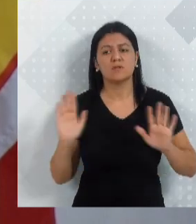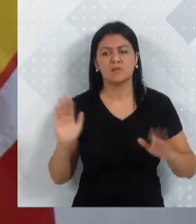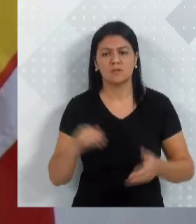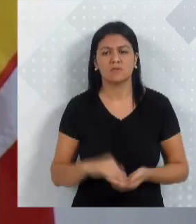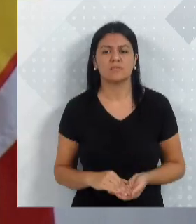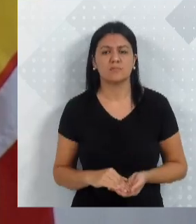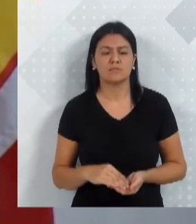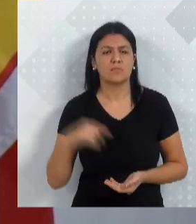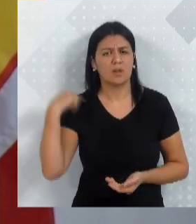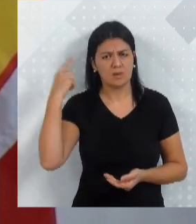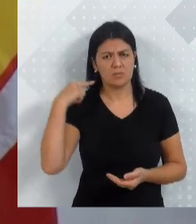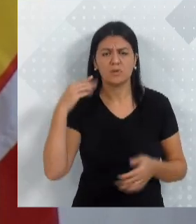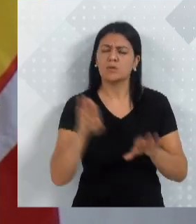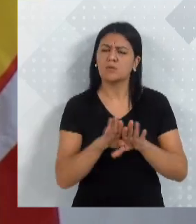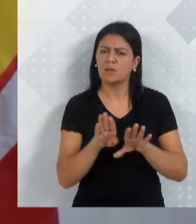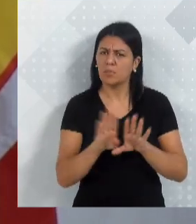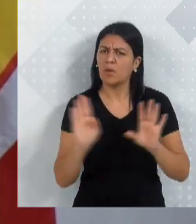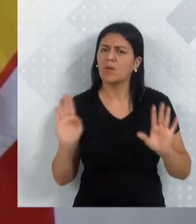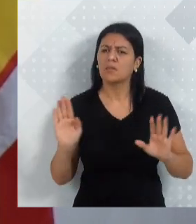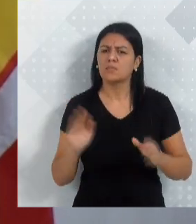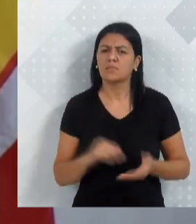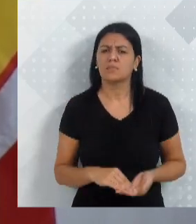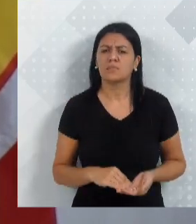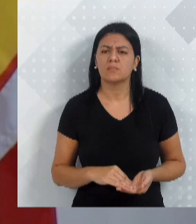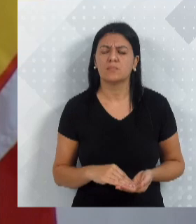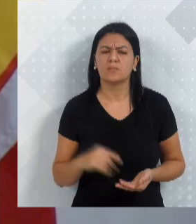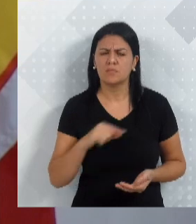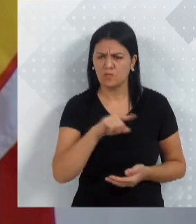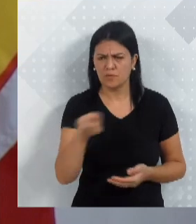dever de casa e nós aqui também. Né? Vossa Excelência também com certeza